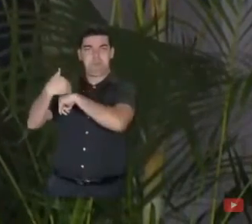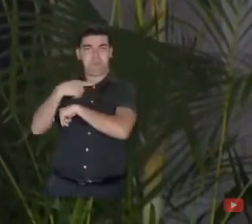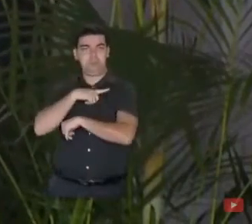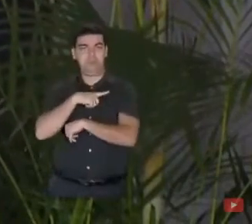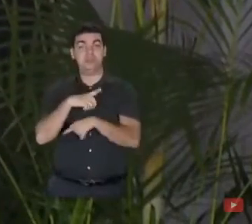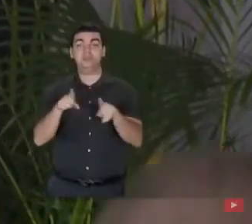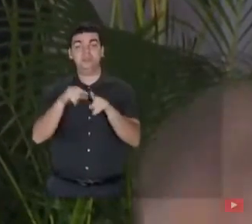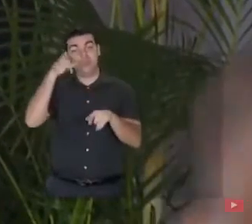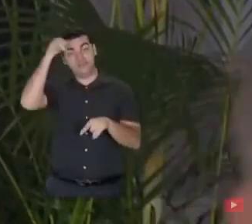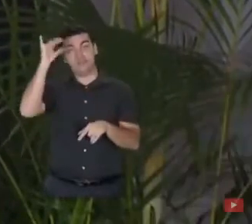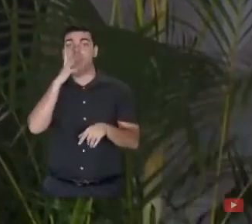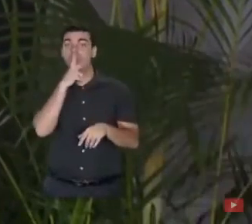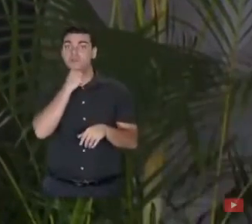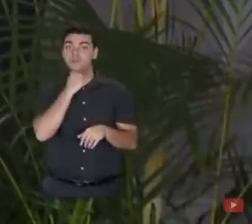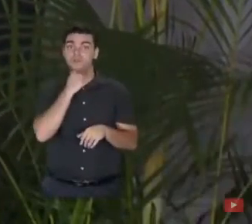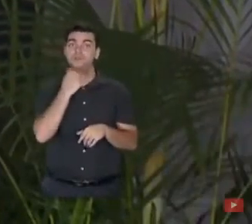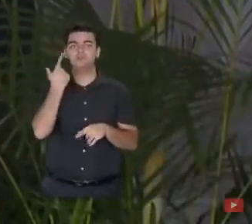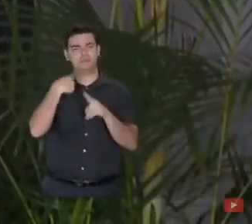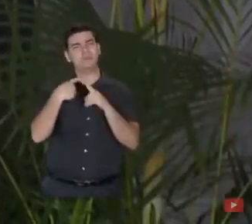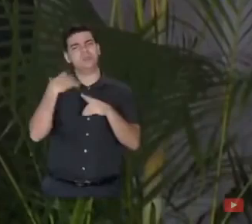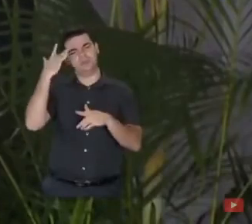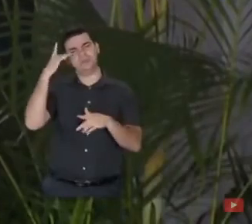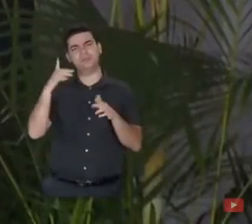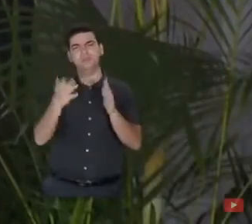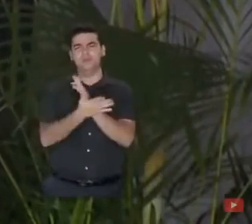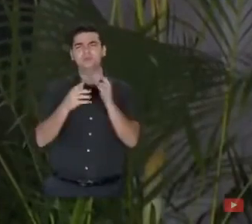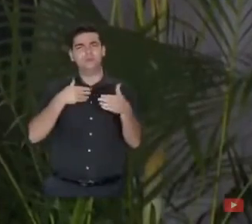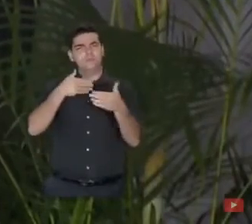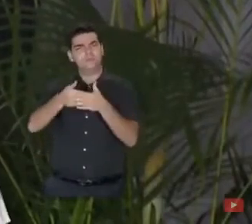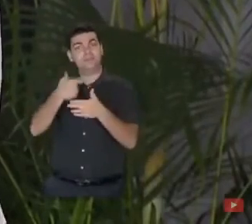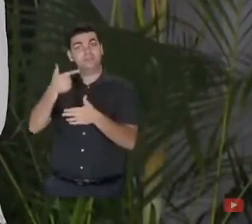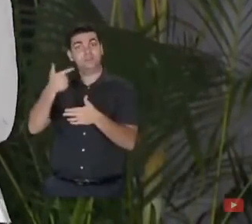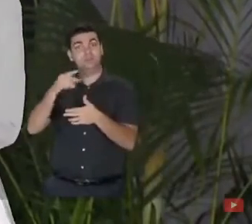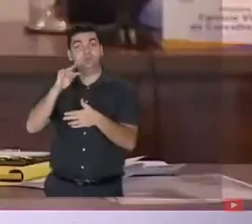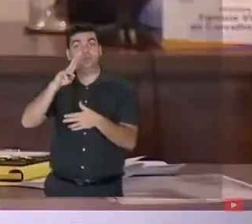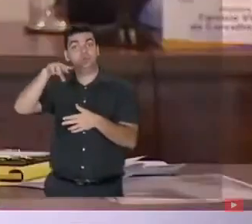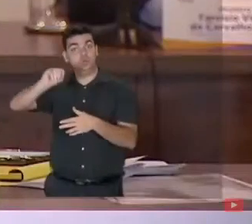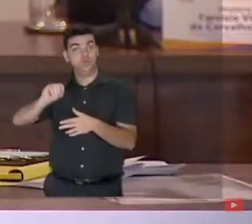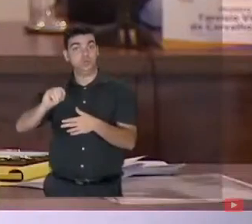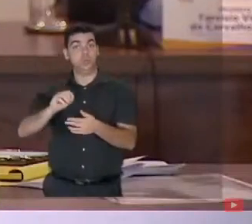e uma nova lentidão possa ocorrer, já que nós temos um segundo turno chegando aí. Obrigada.